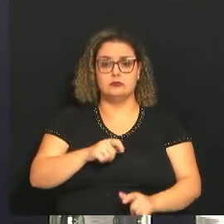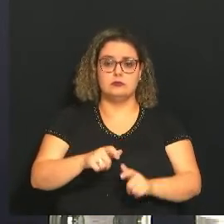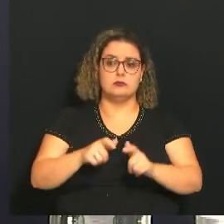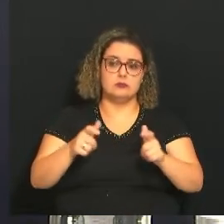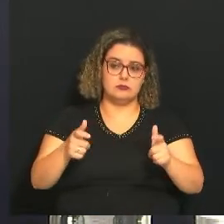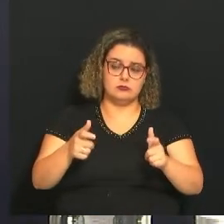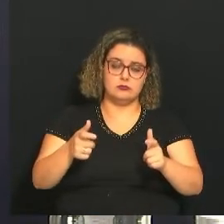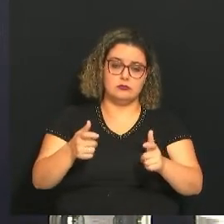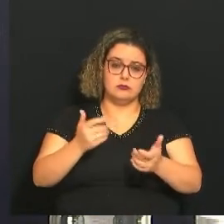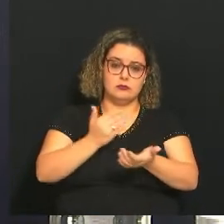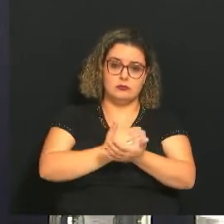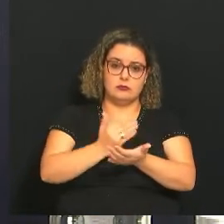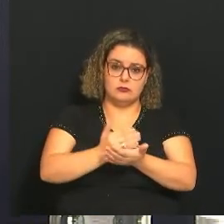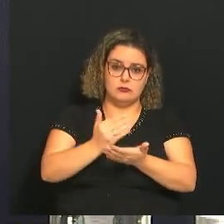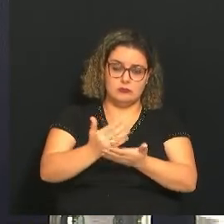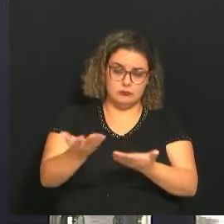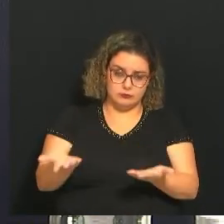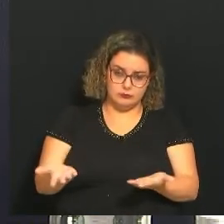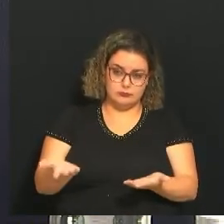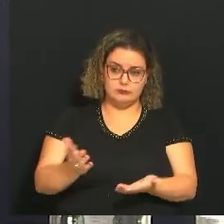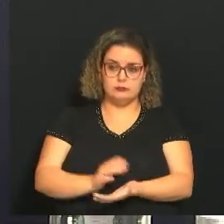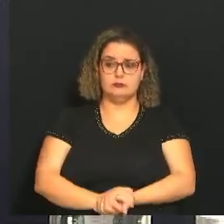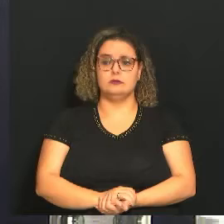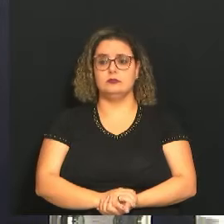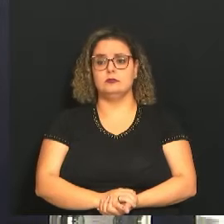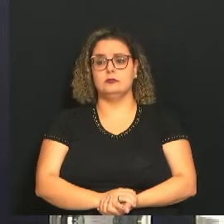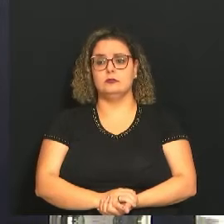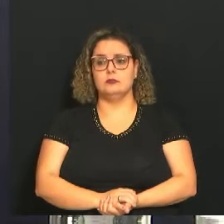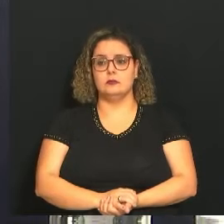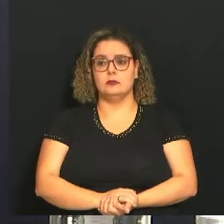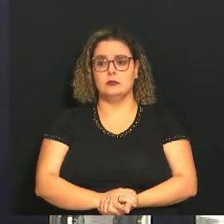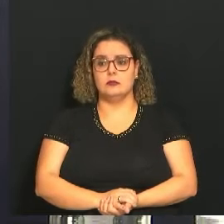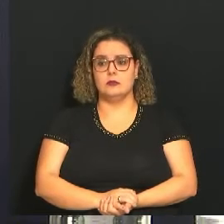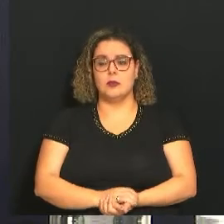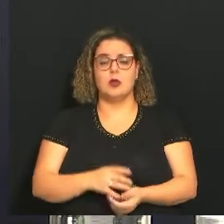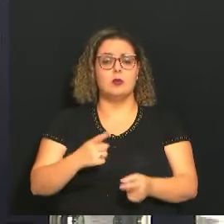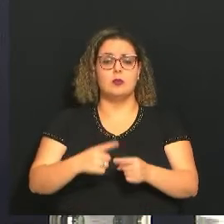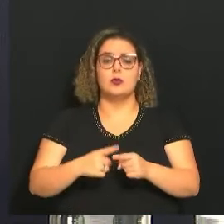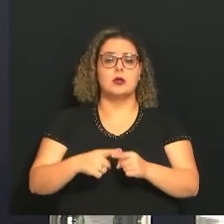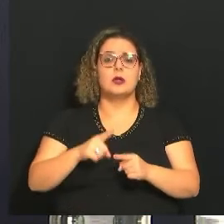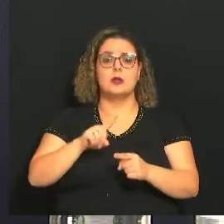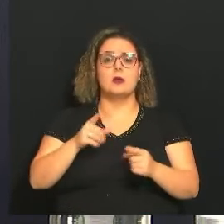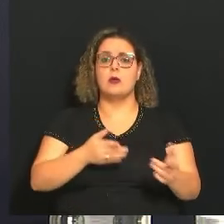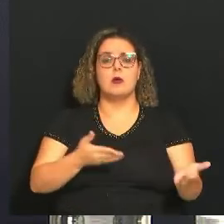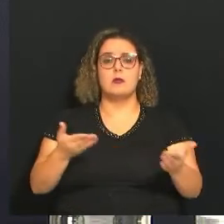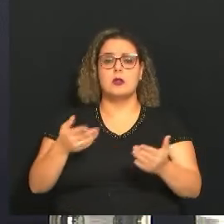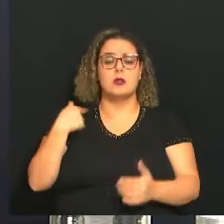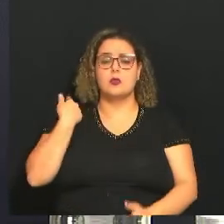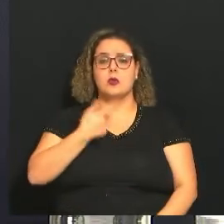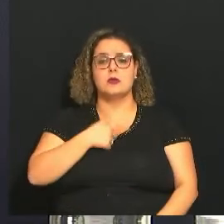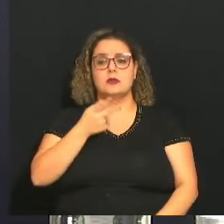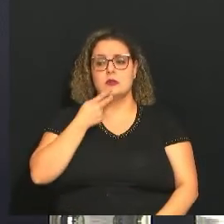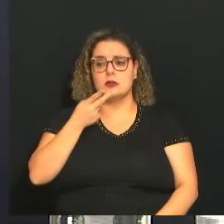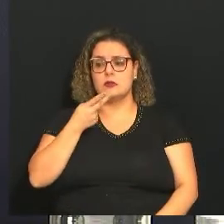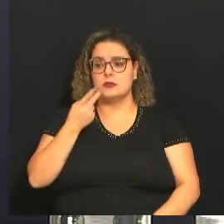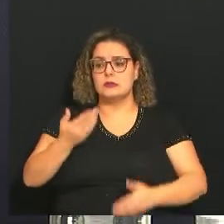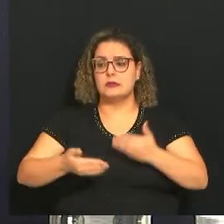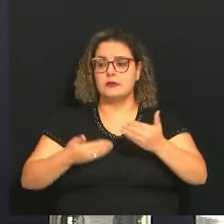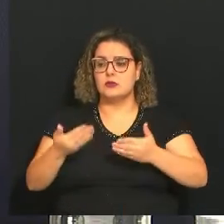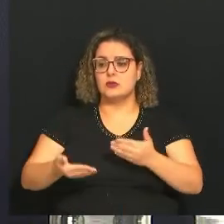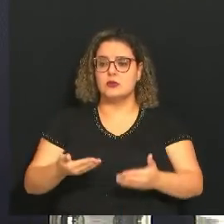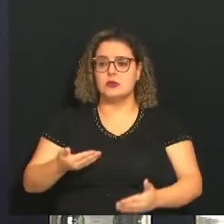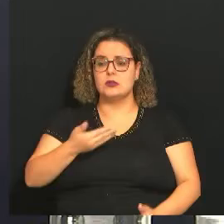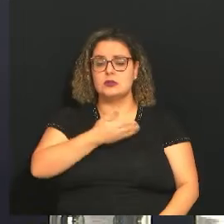consignado. Enfim, né? E por que não apresentar? Nós estamos falando de servidores públicos da